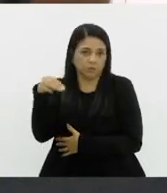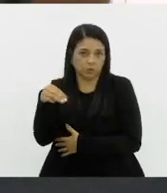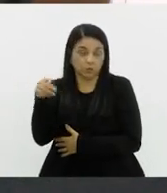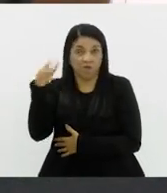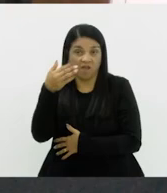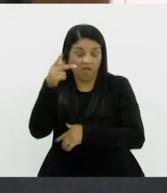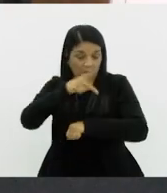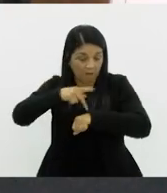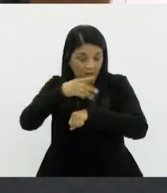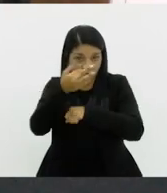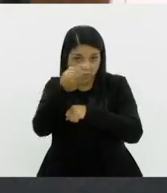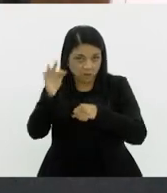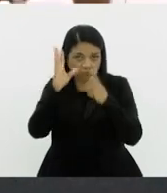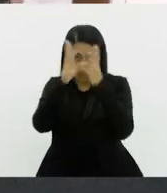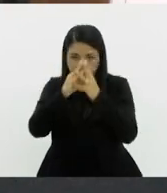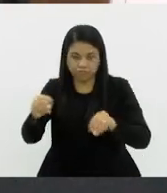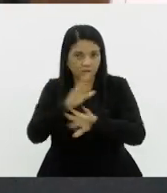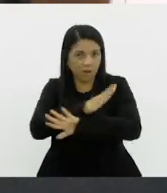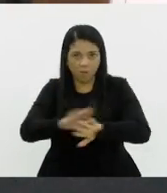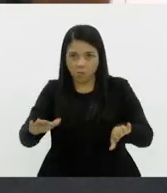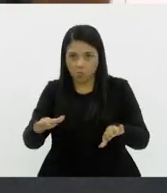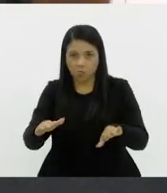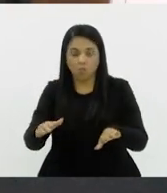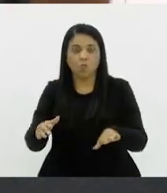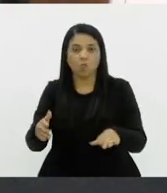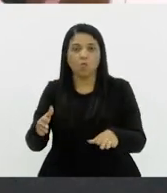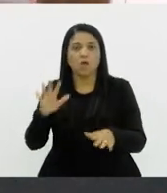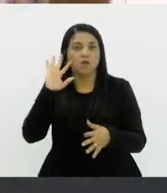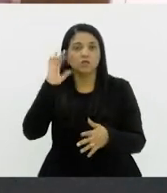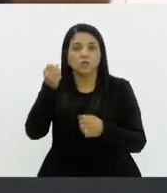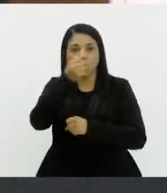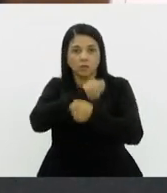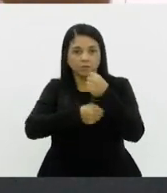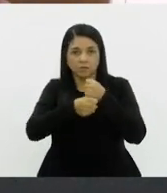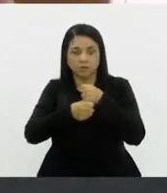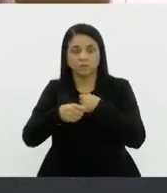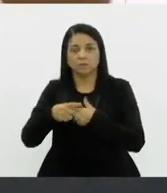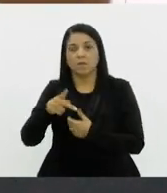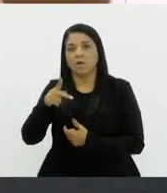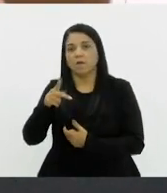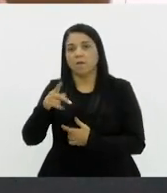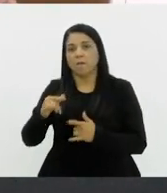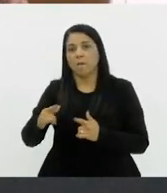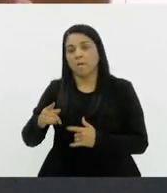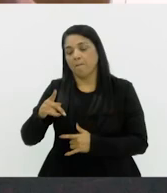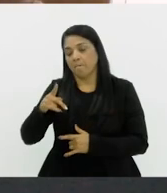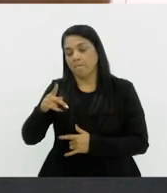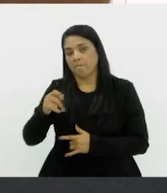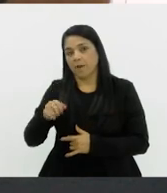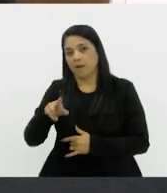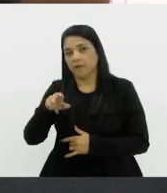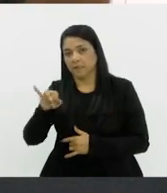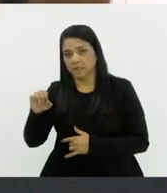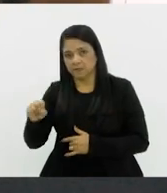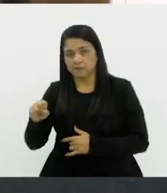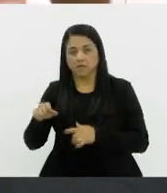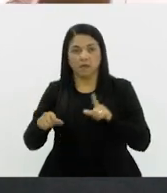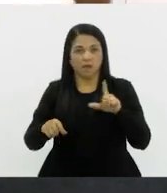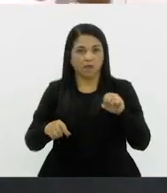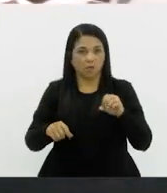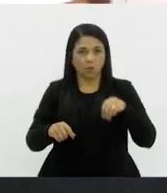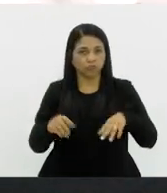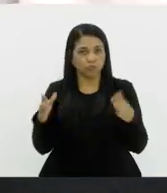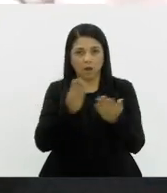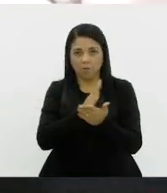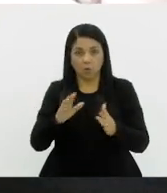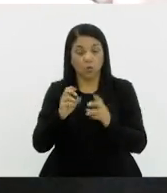foi resolvido ano passado. Então, por exemplo, Paris-Lyon não tem. Se eu posso fazer uma viagem de trem que leve 2